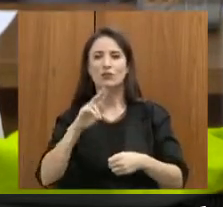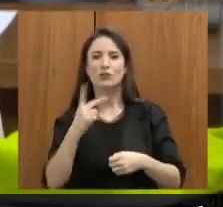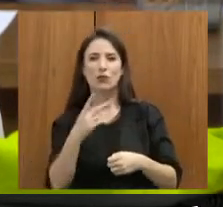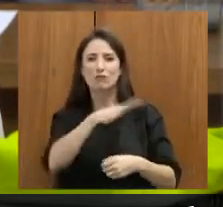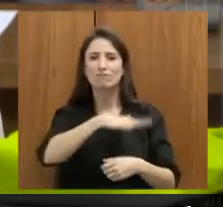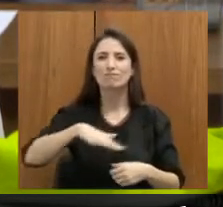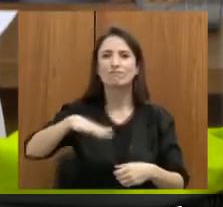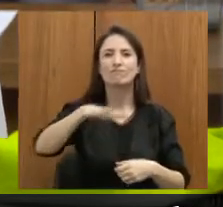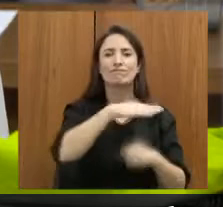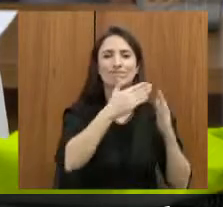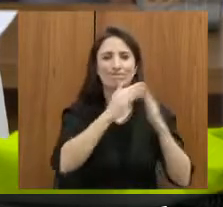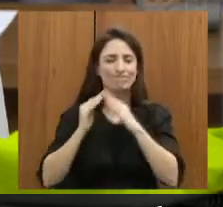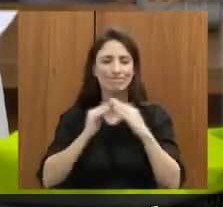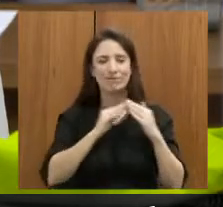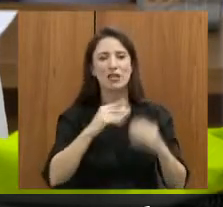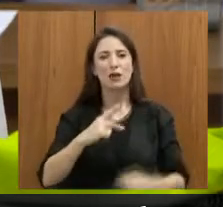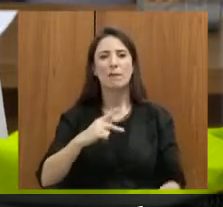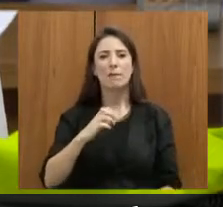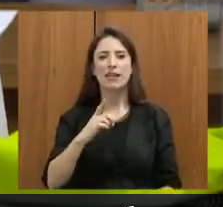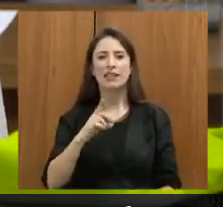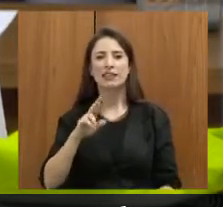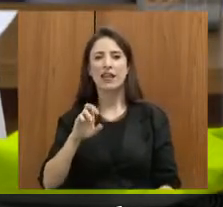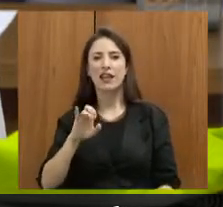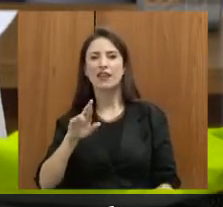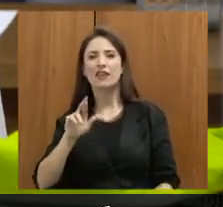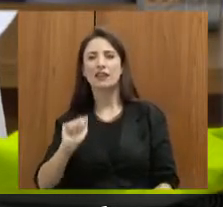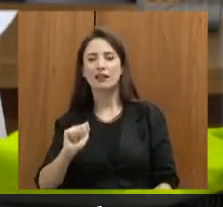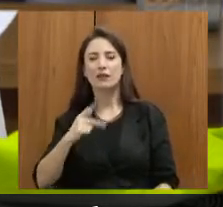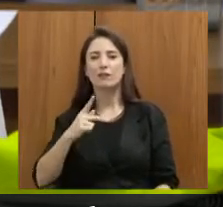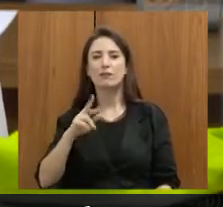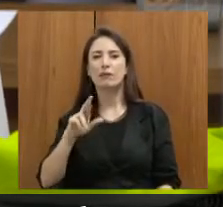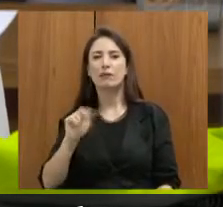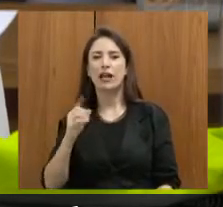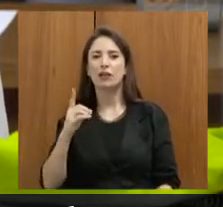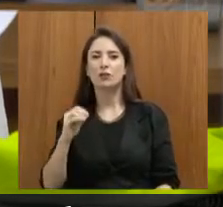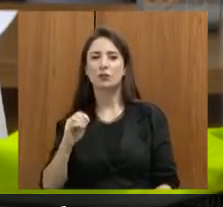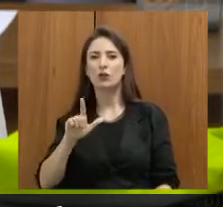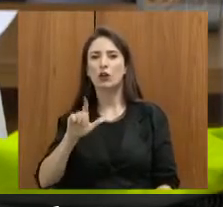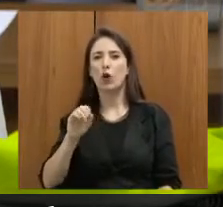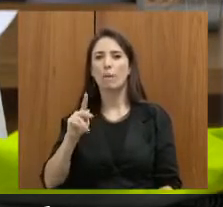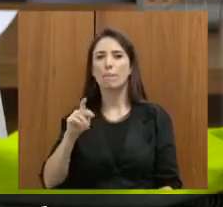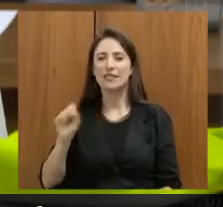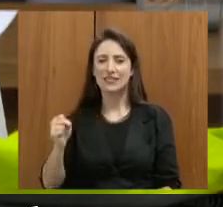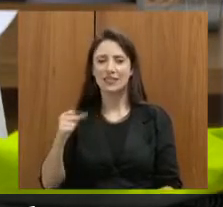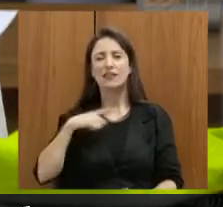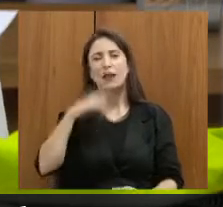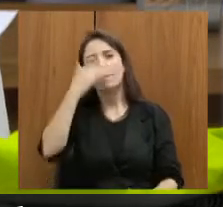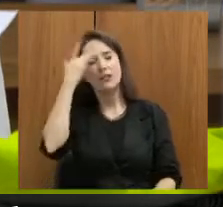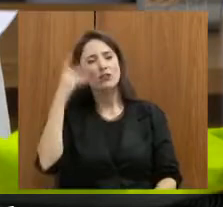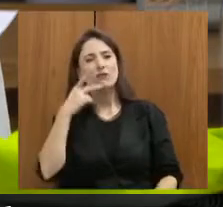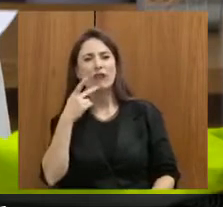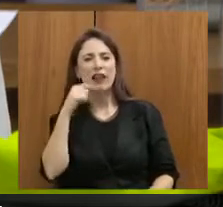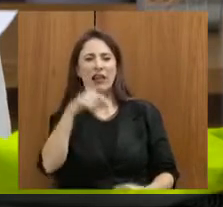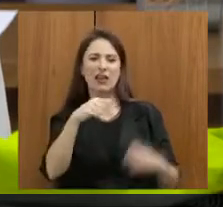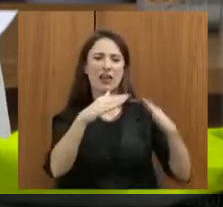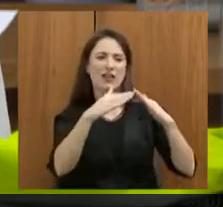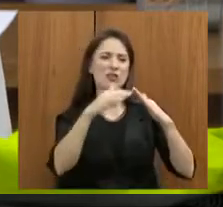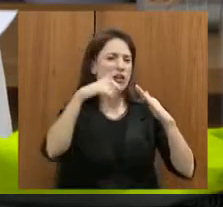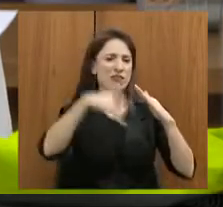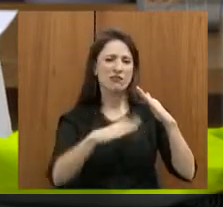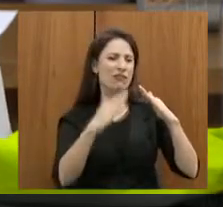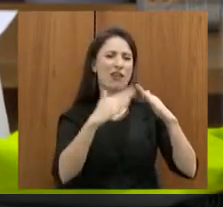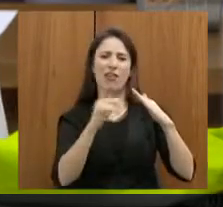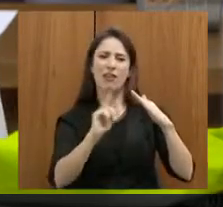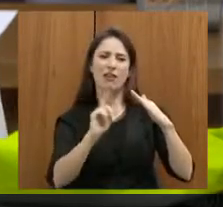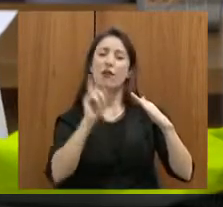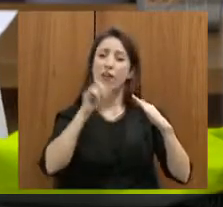bom e uma conta que daí ali fala aqui não é um terreiro um coletivo uma família grande são